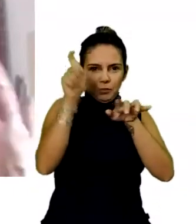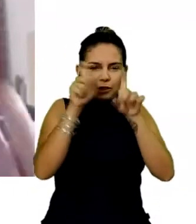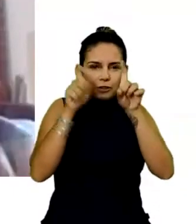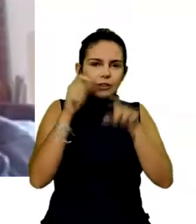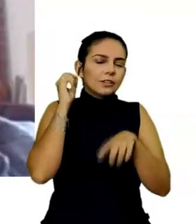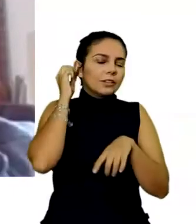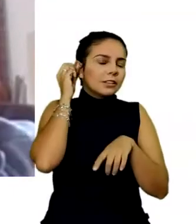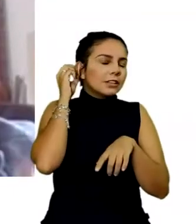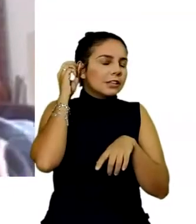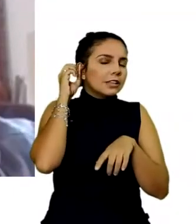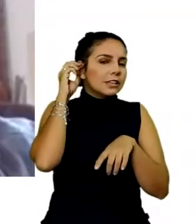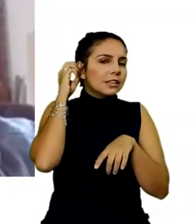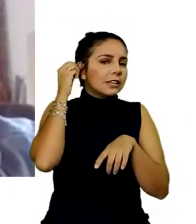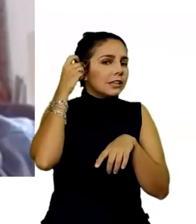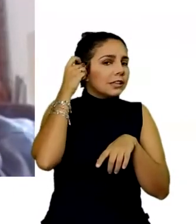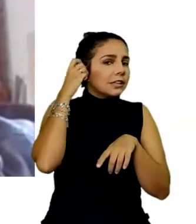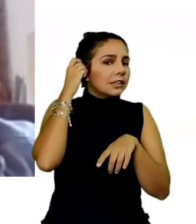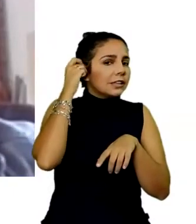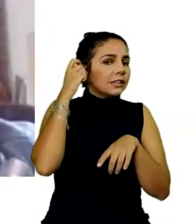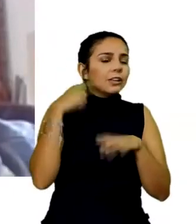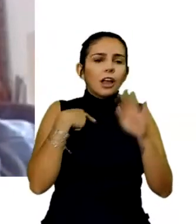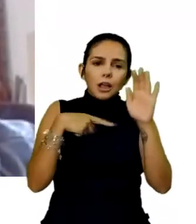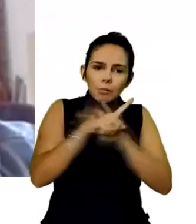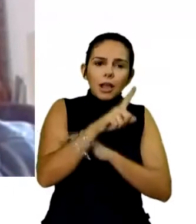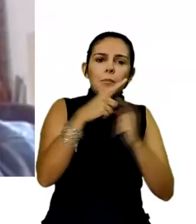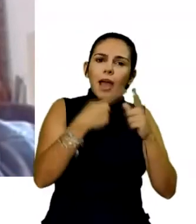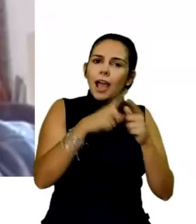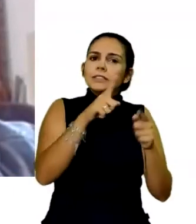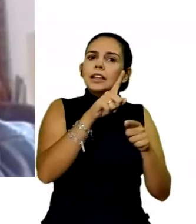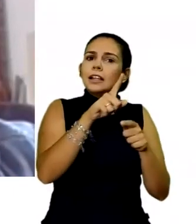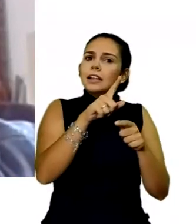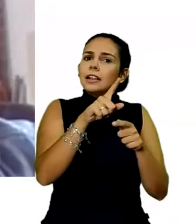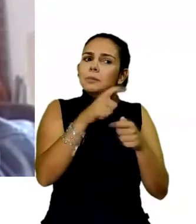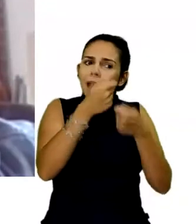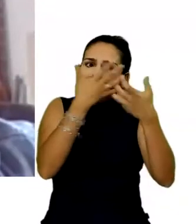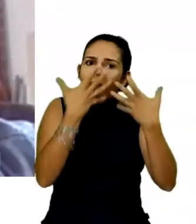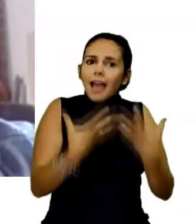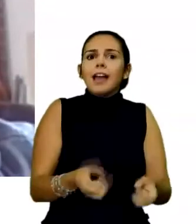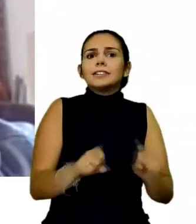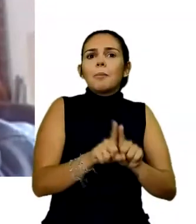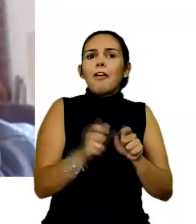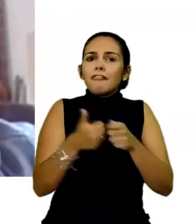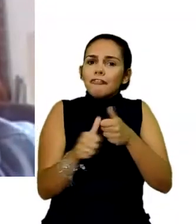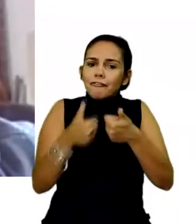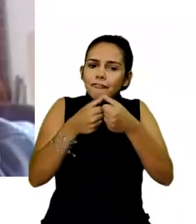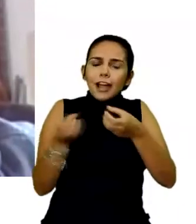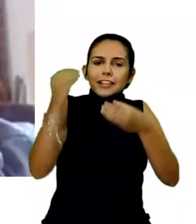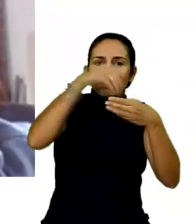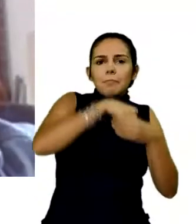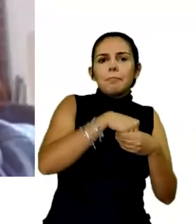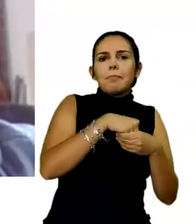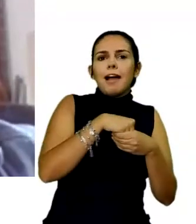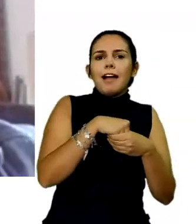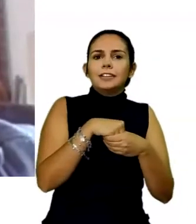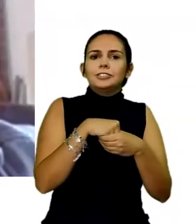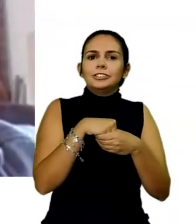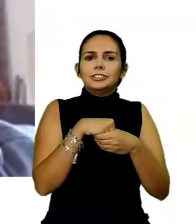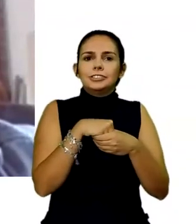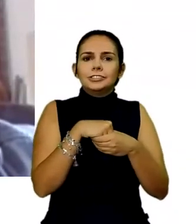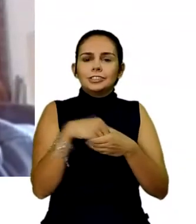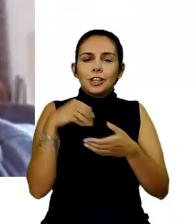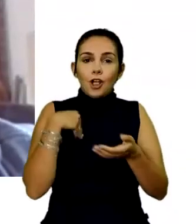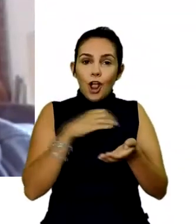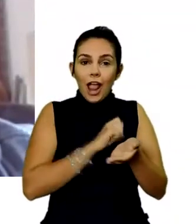Eu digo, mas, gente, isso aí tem que ser, faz parte, né? Eu sou um cara do lápis e da